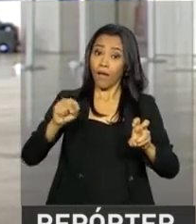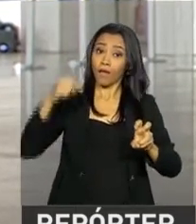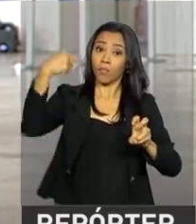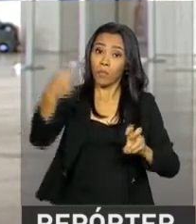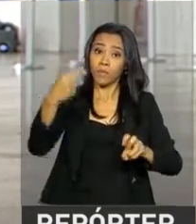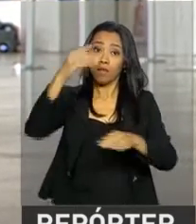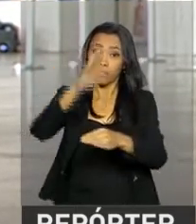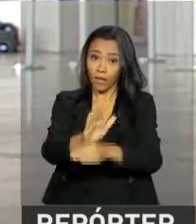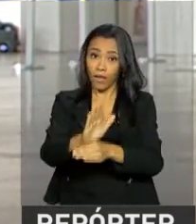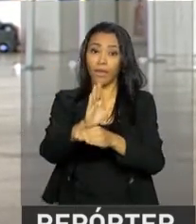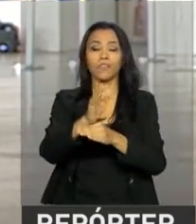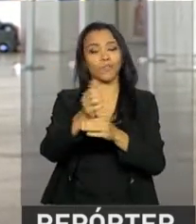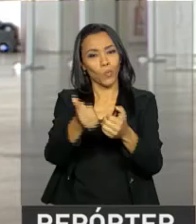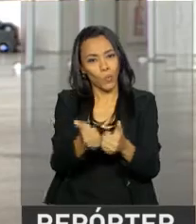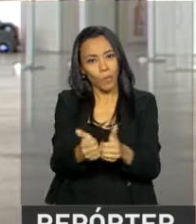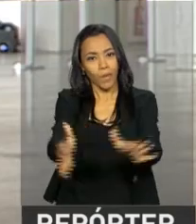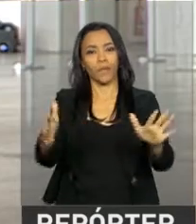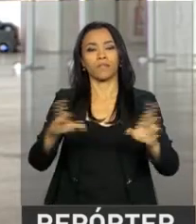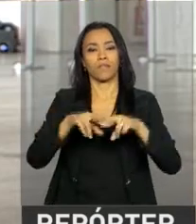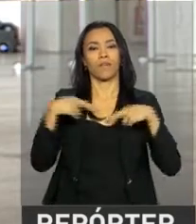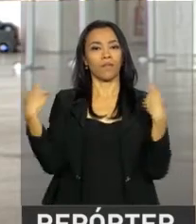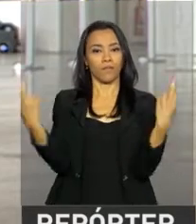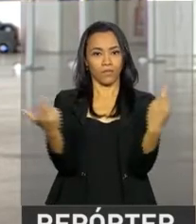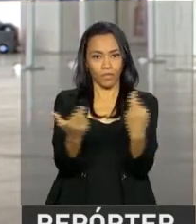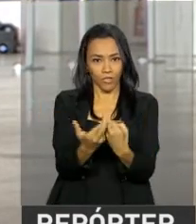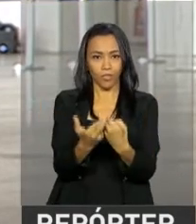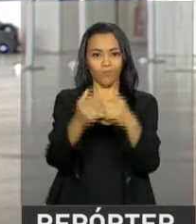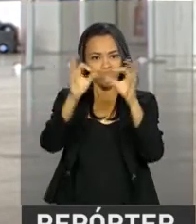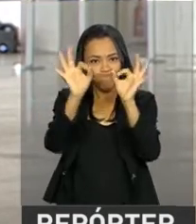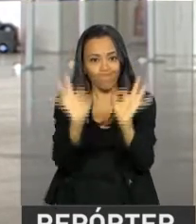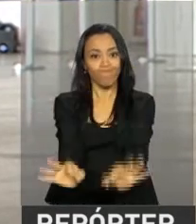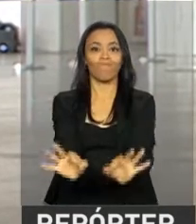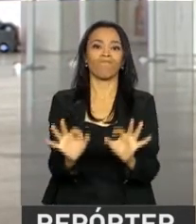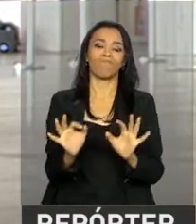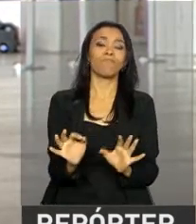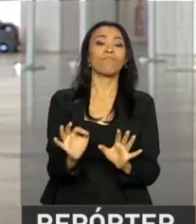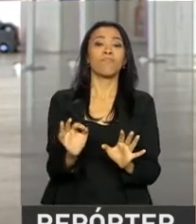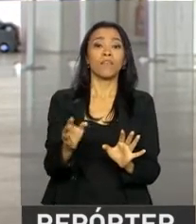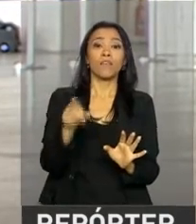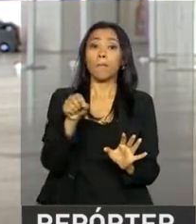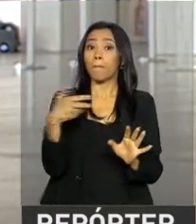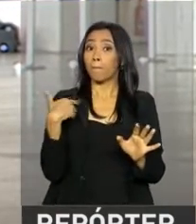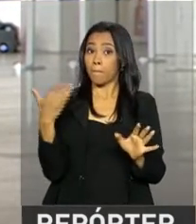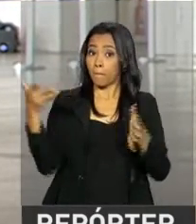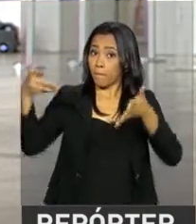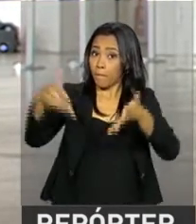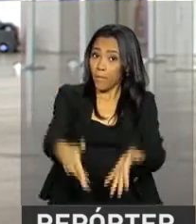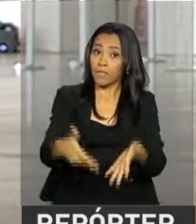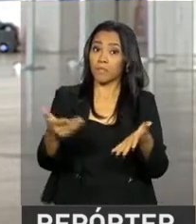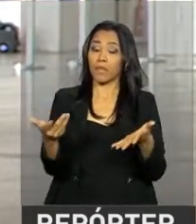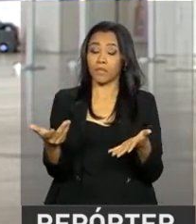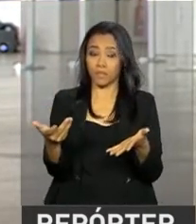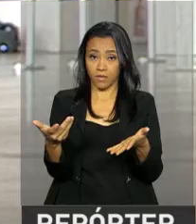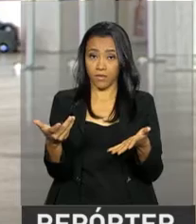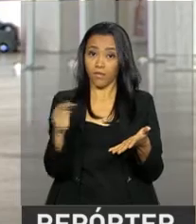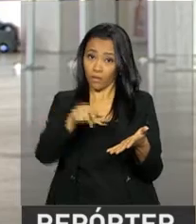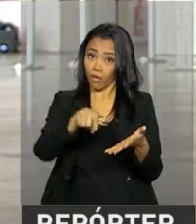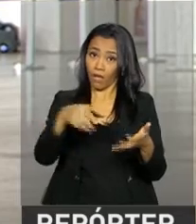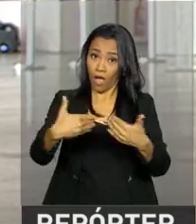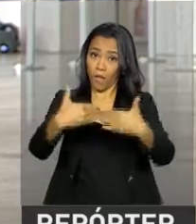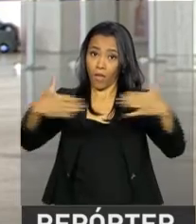tarde então começa a reunião ministerial é propriamente dita vai ter a participação que vai fazer a abertura